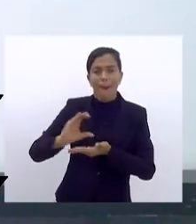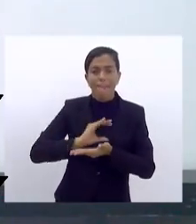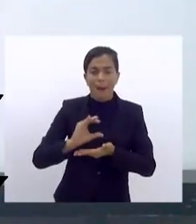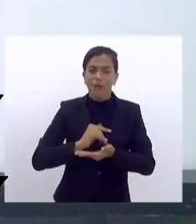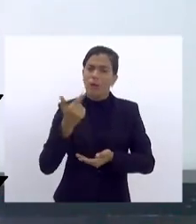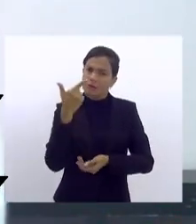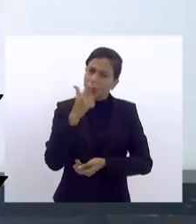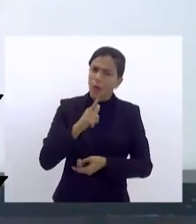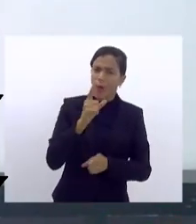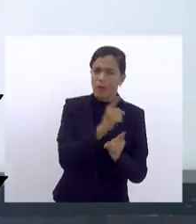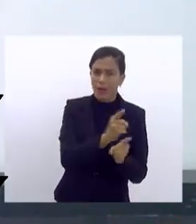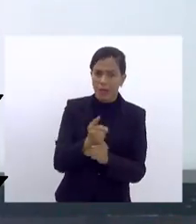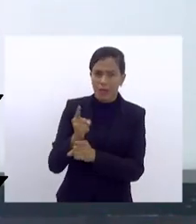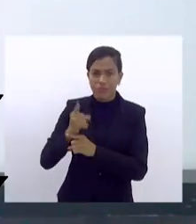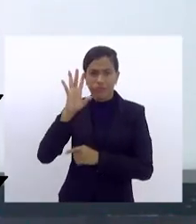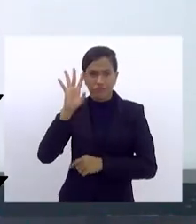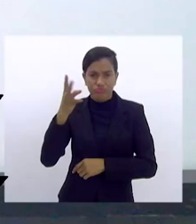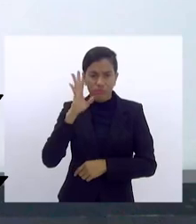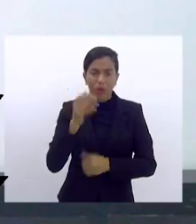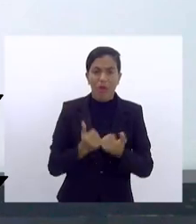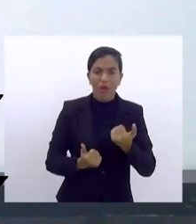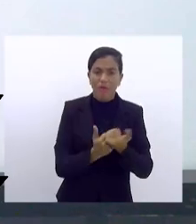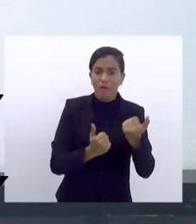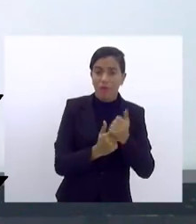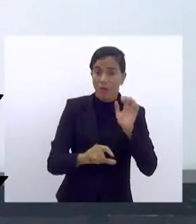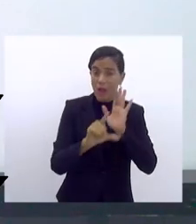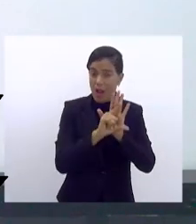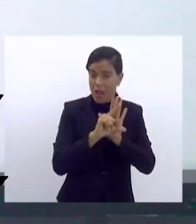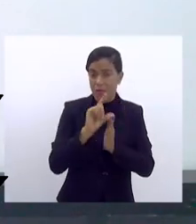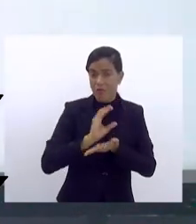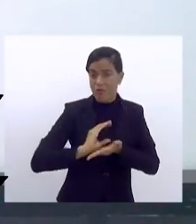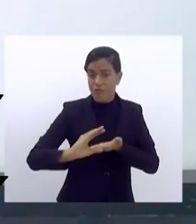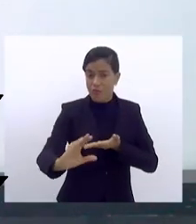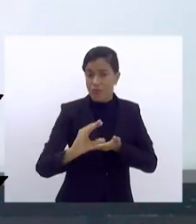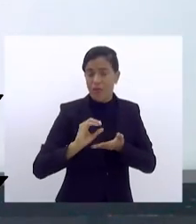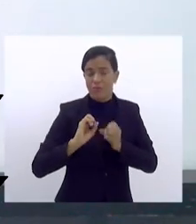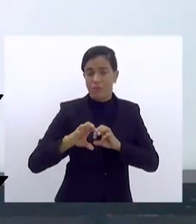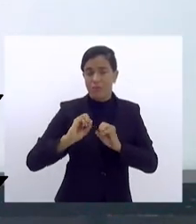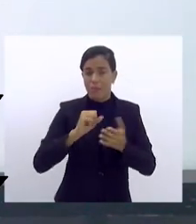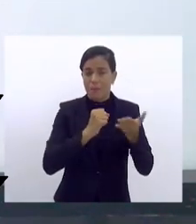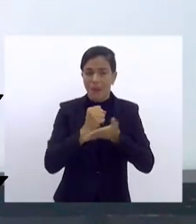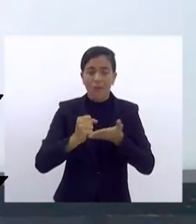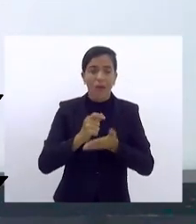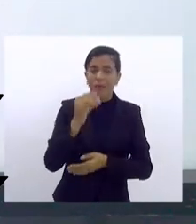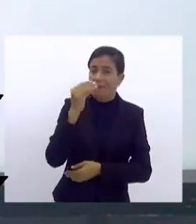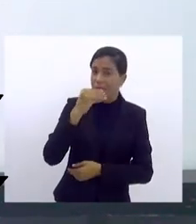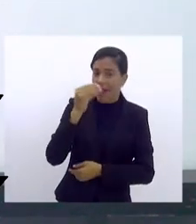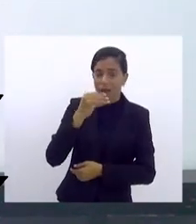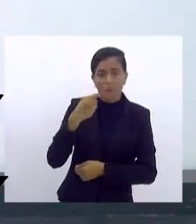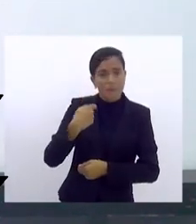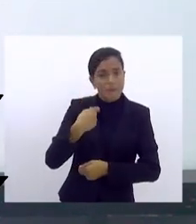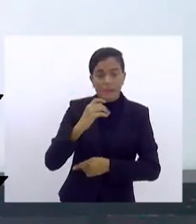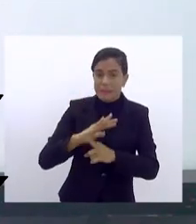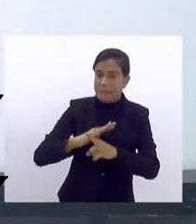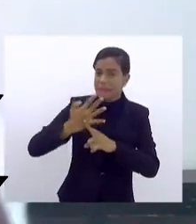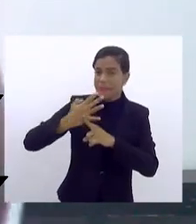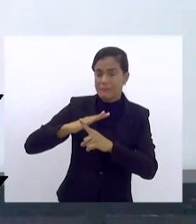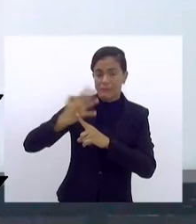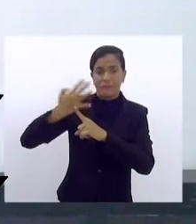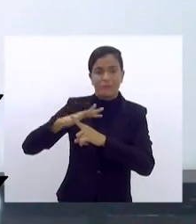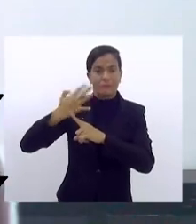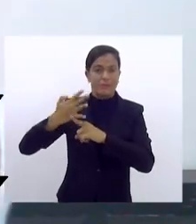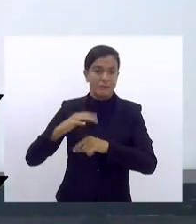saídas como o reforço da lei do fundo da educação básica mas ainda são insuficientes é preciso que nós enfrentemos isso com